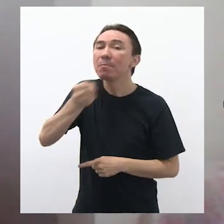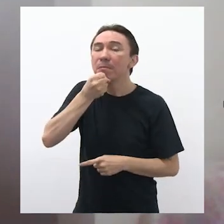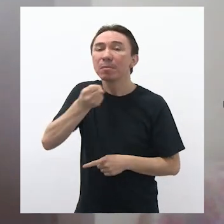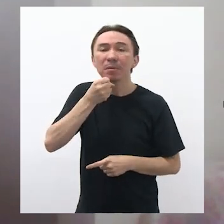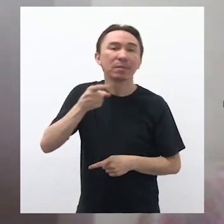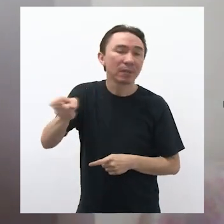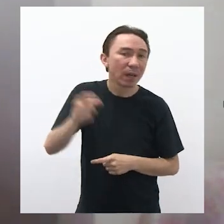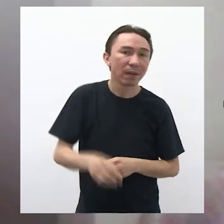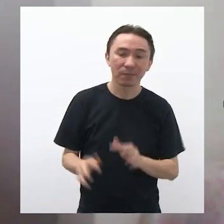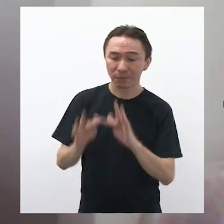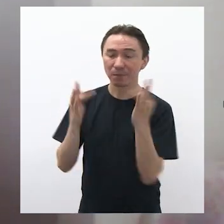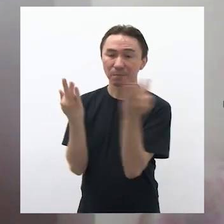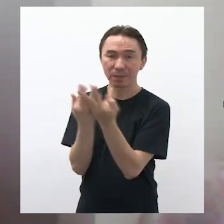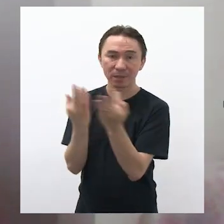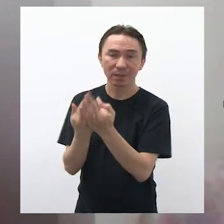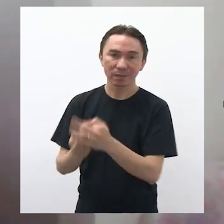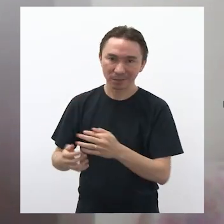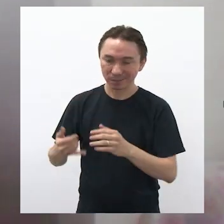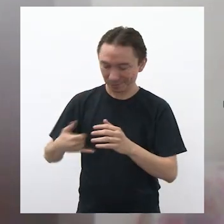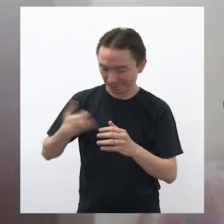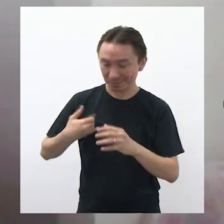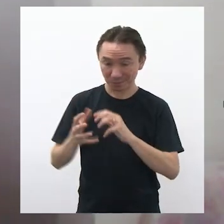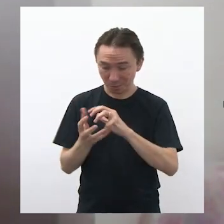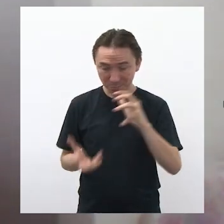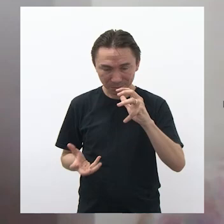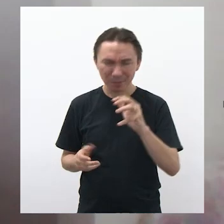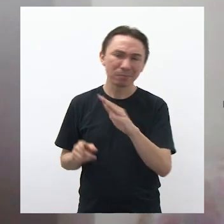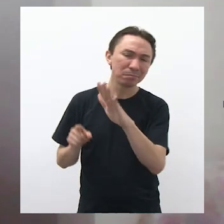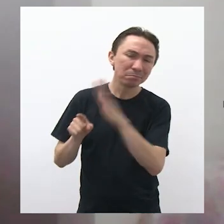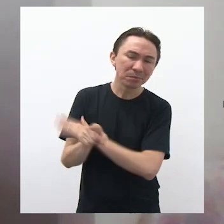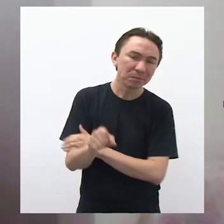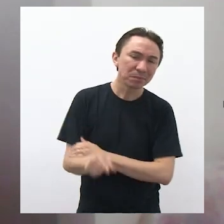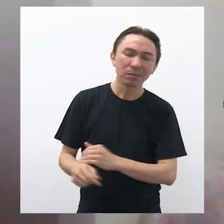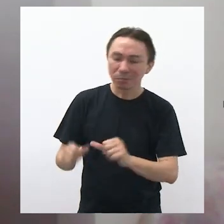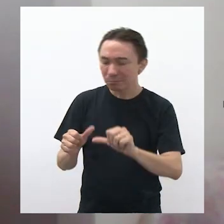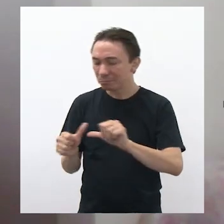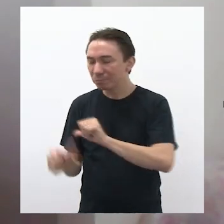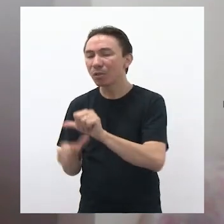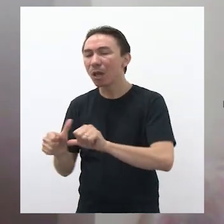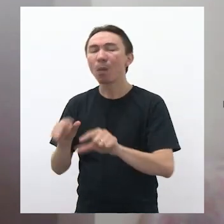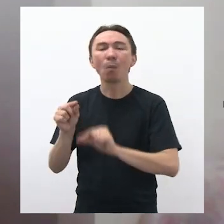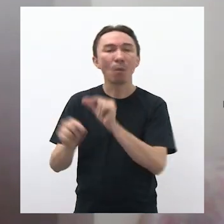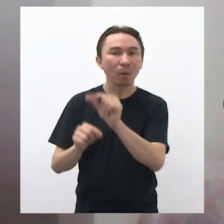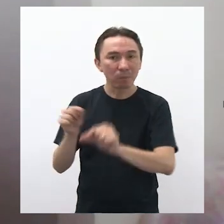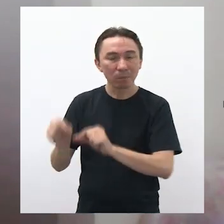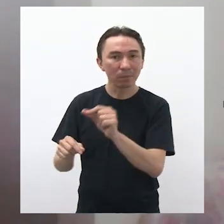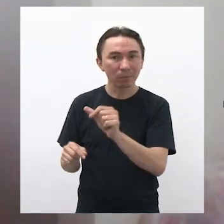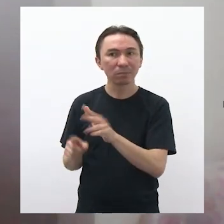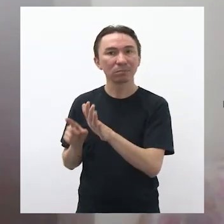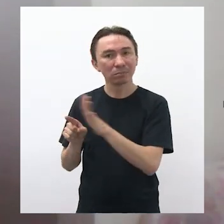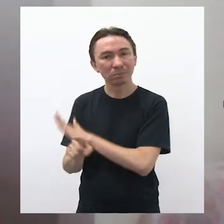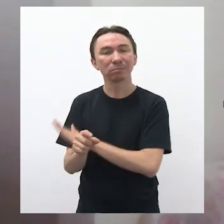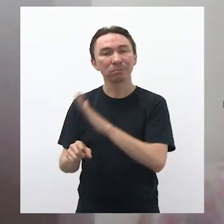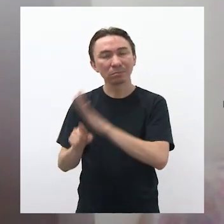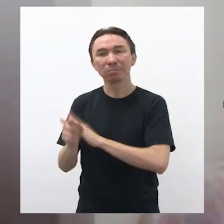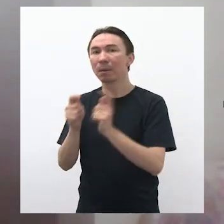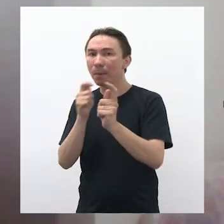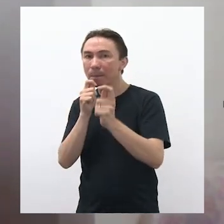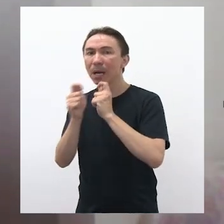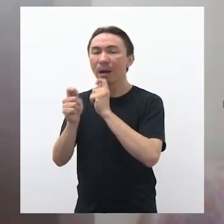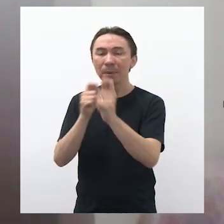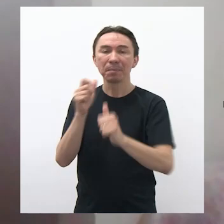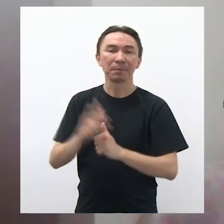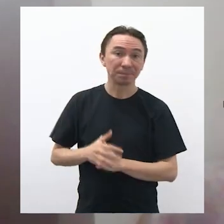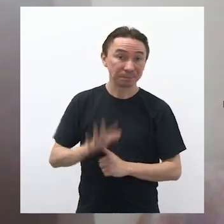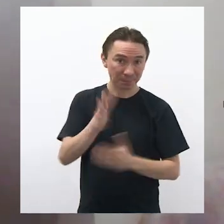família, perguntando sobre as mudanças. Mas nós vamos fazer uma adaptação. Então, vamos mostrar, Giovanni, essa primeira página aí que a